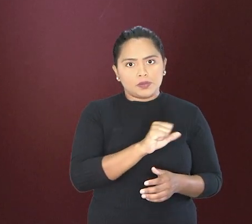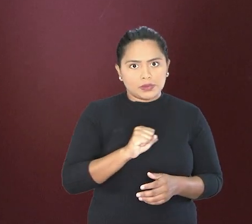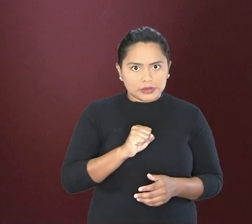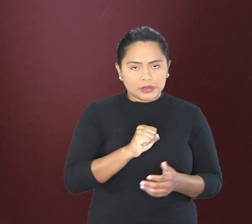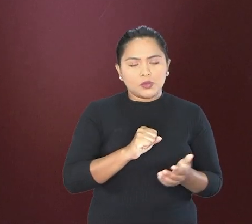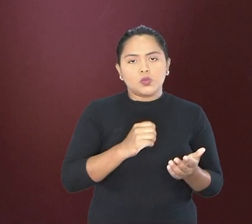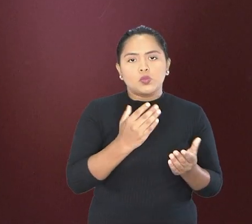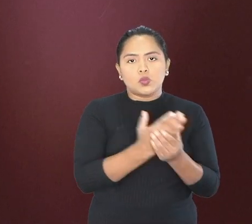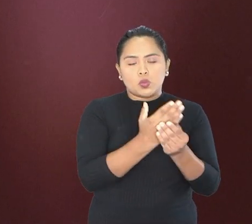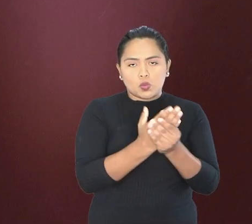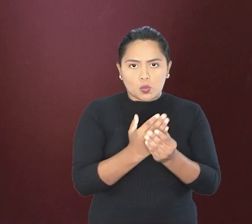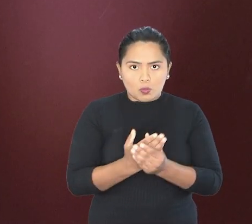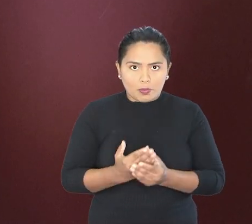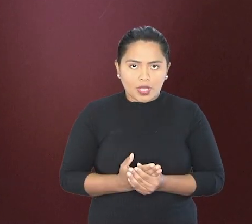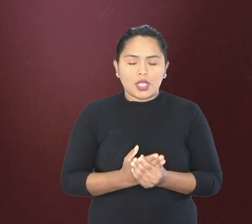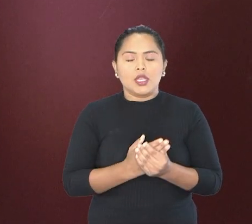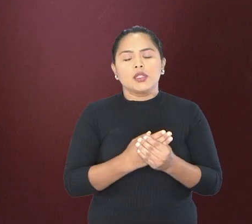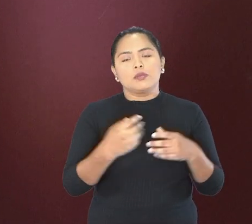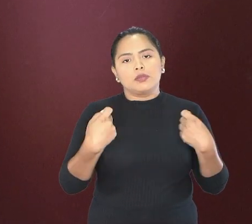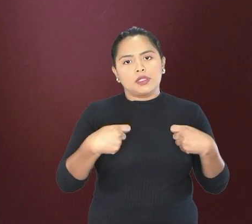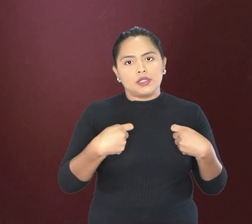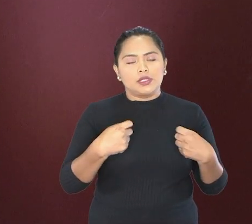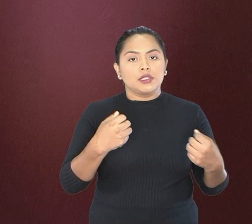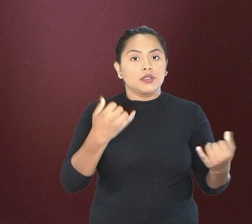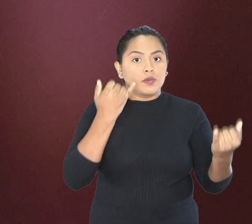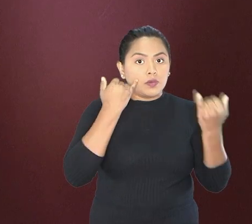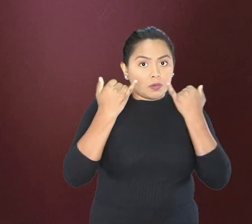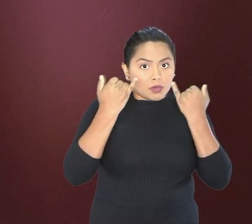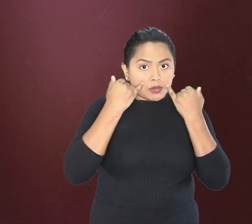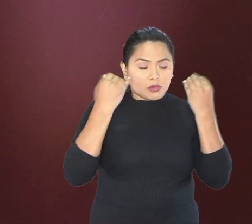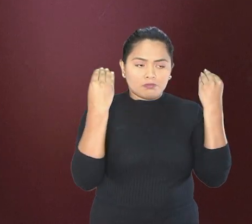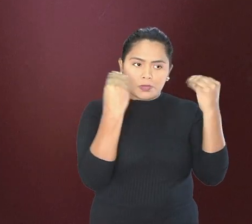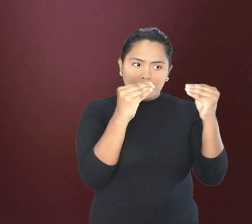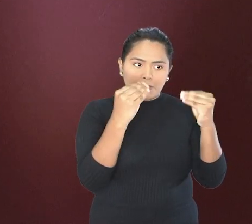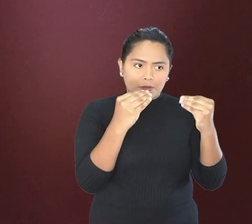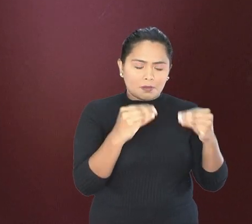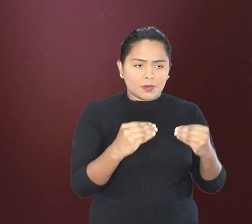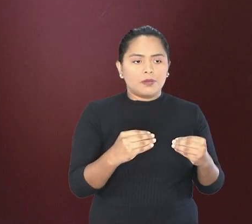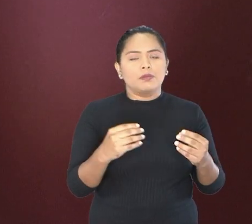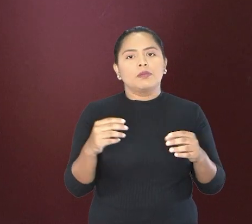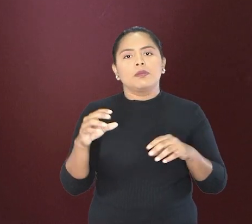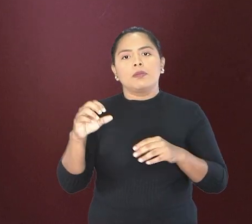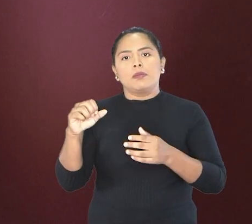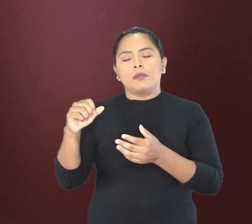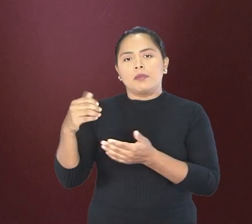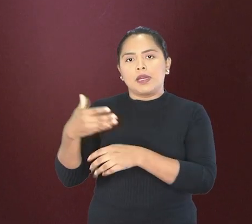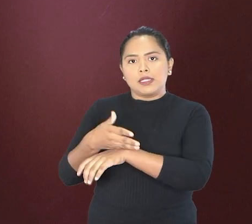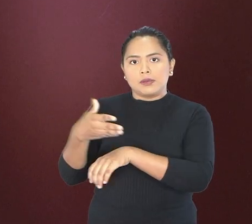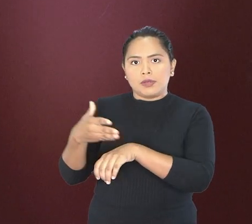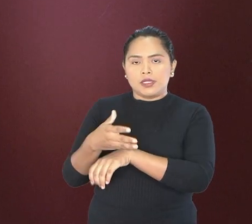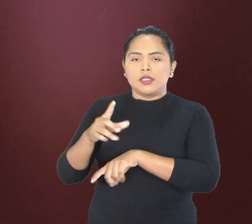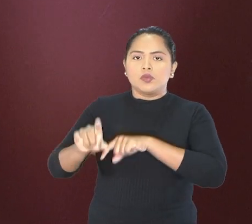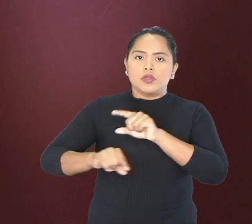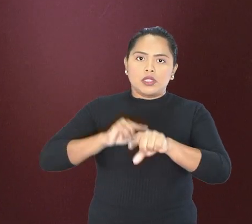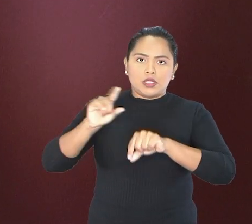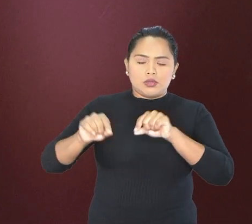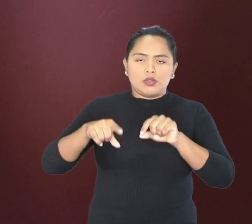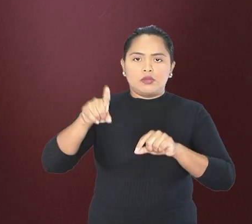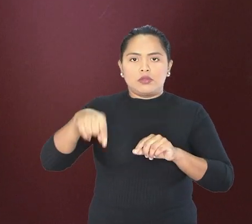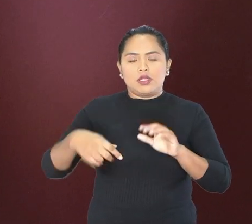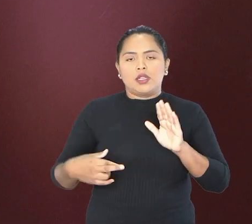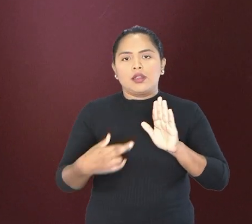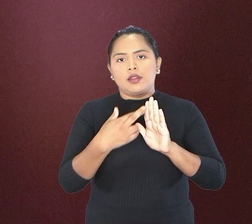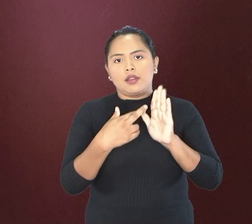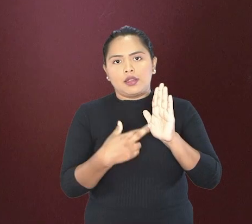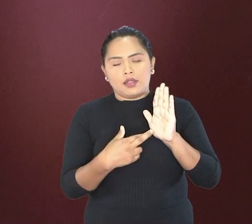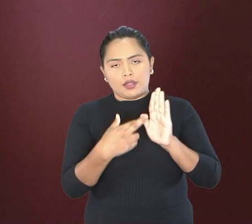mas é preciso estar atento ao preenchimento do PDP, a participação no seletivo, que é uma norma do próprio